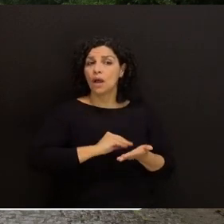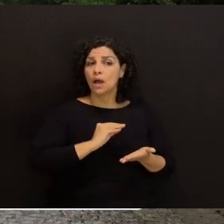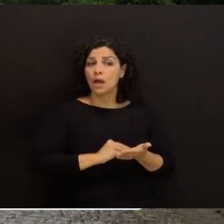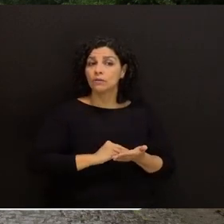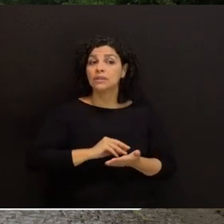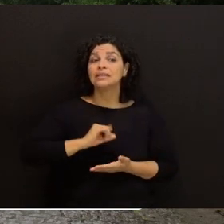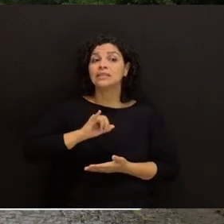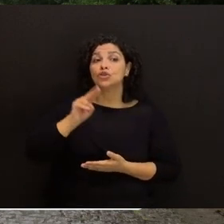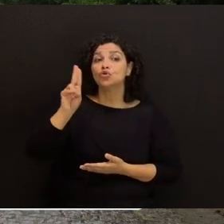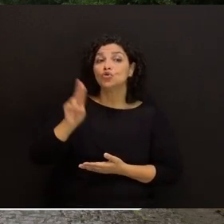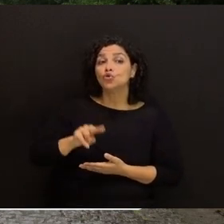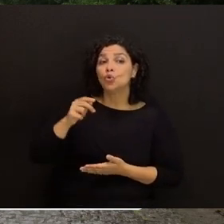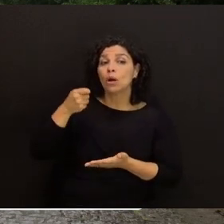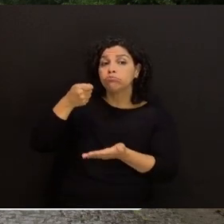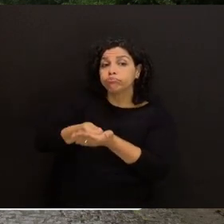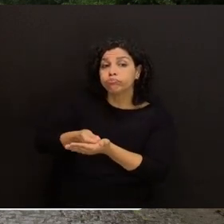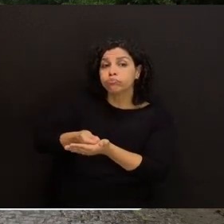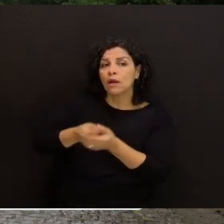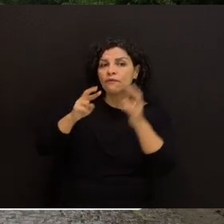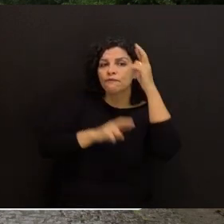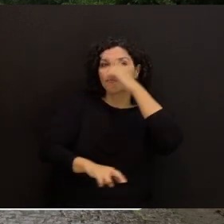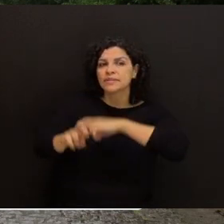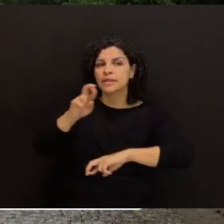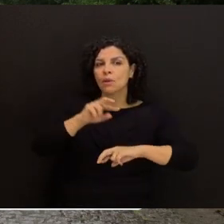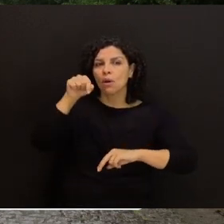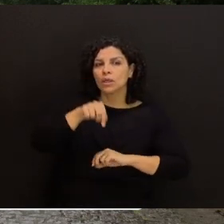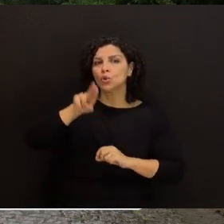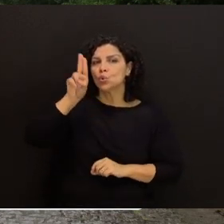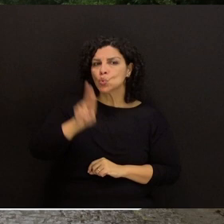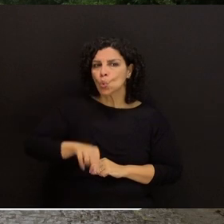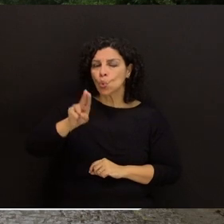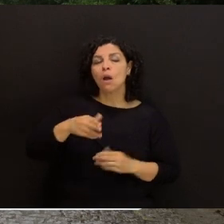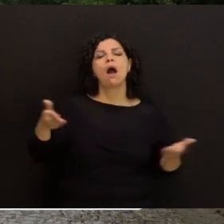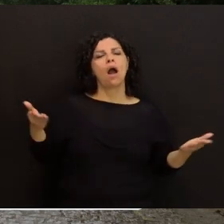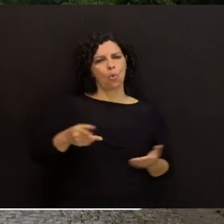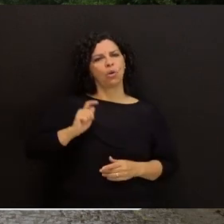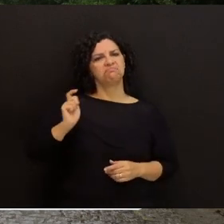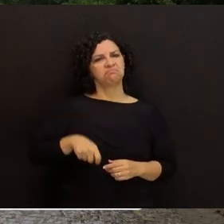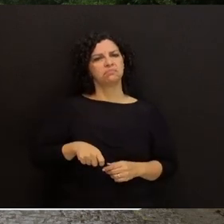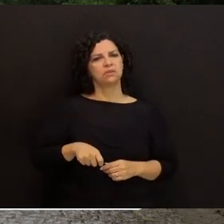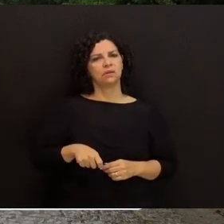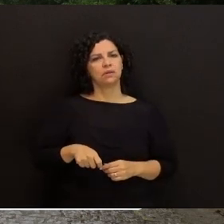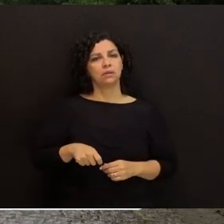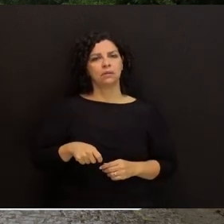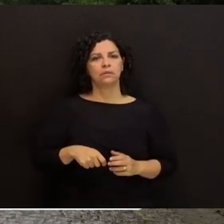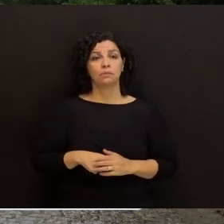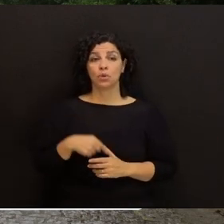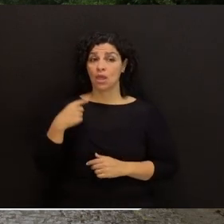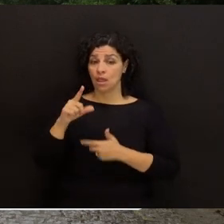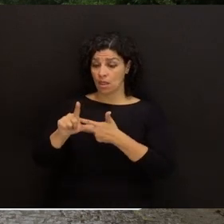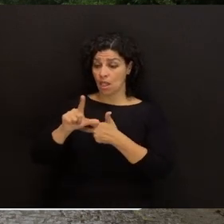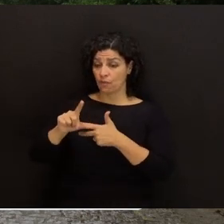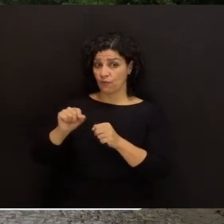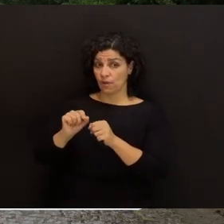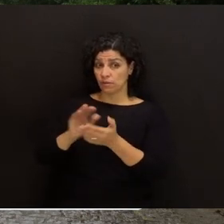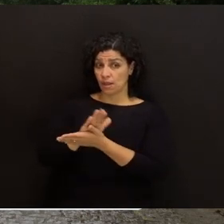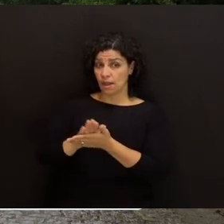foi cobrado e fiscalizado isso nessa Tribuna e por esse Parlamento